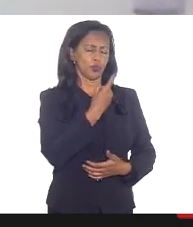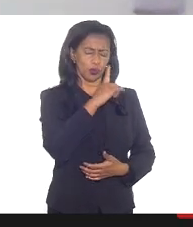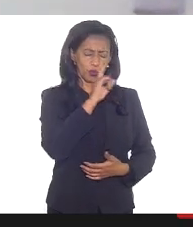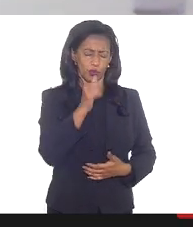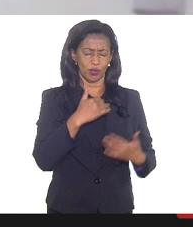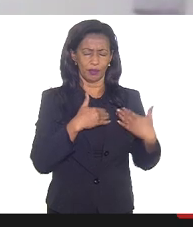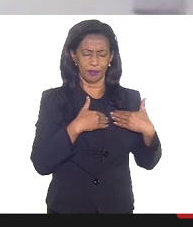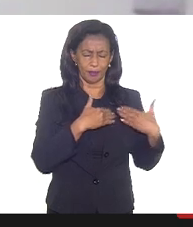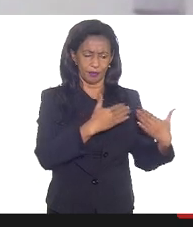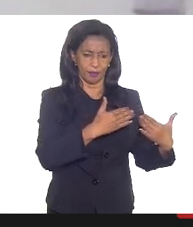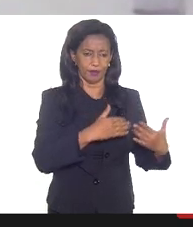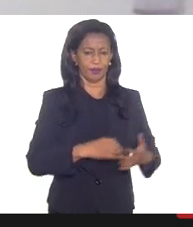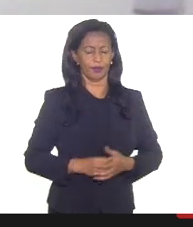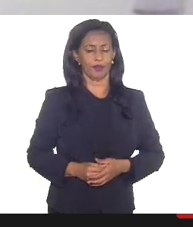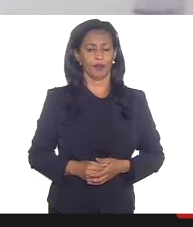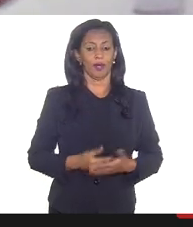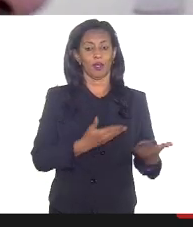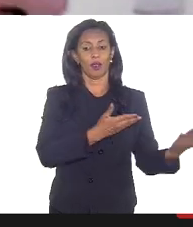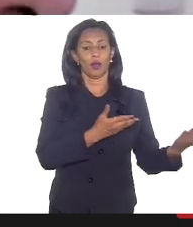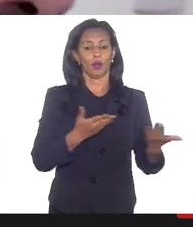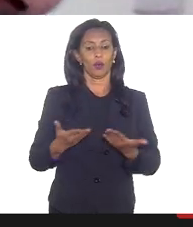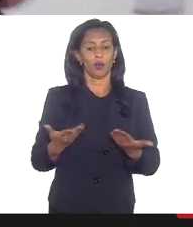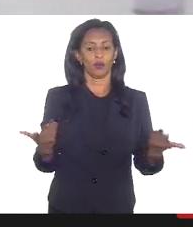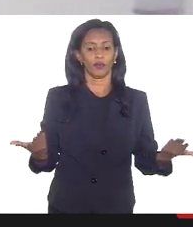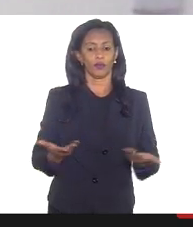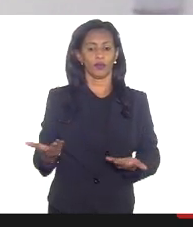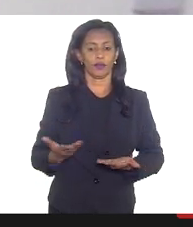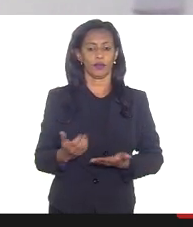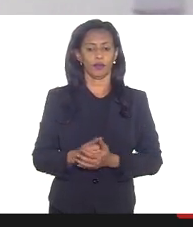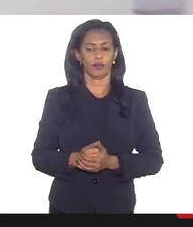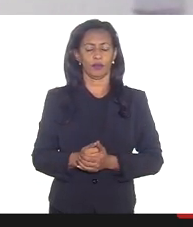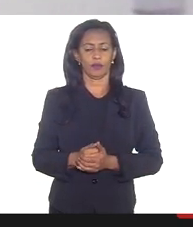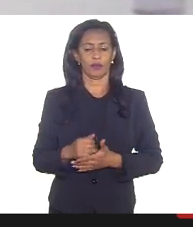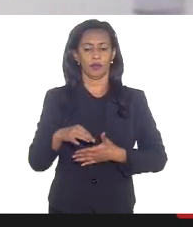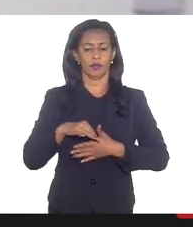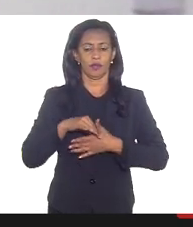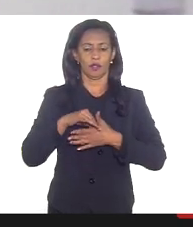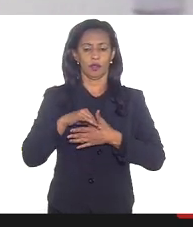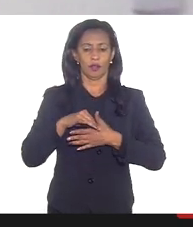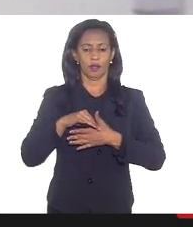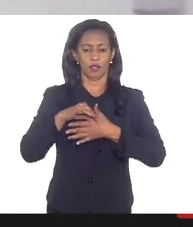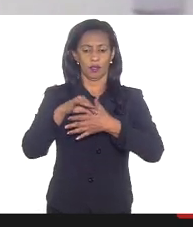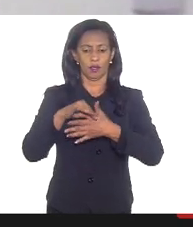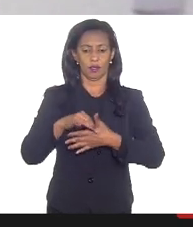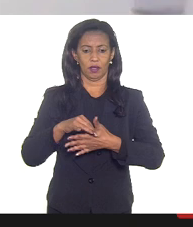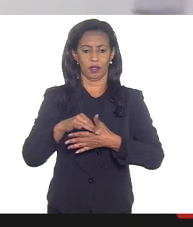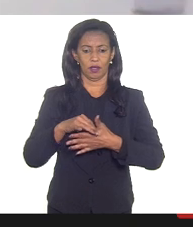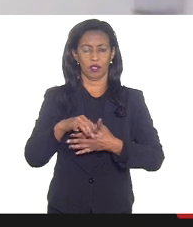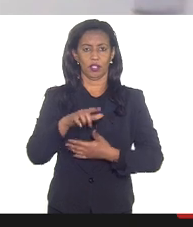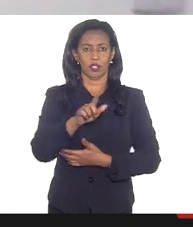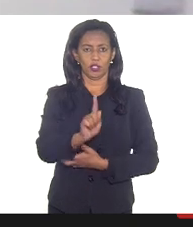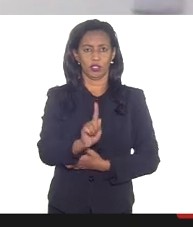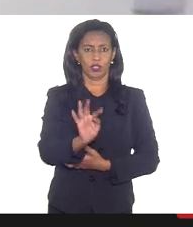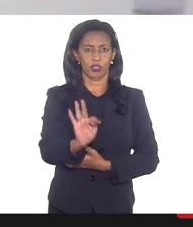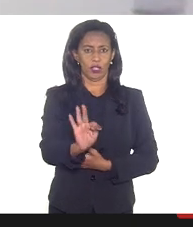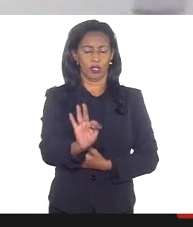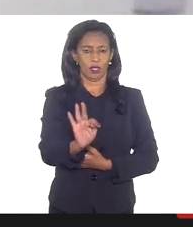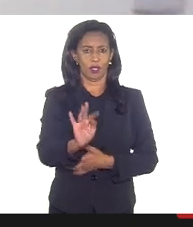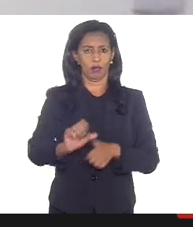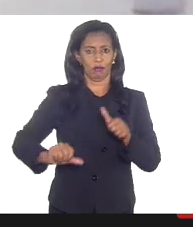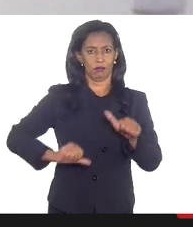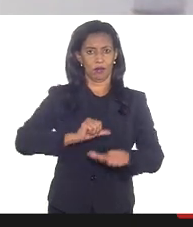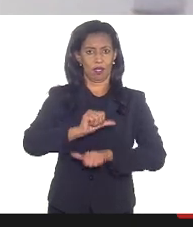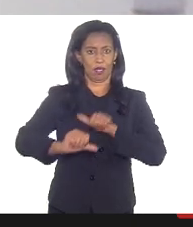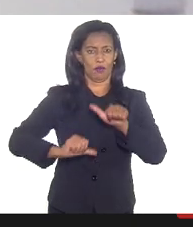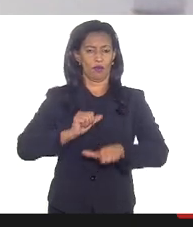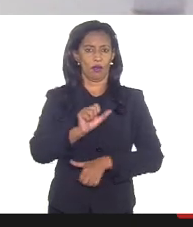bom? Passo a palavra agora para os representantes do GT, da Reforma do Ensino Médio do